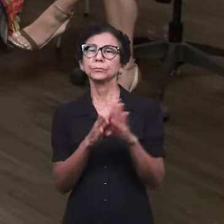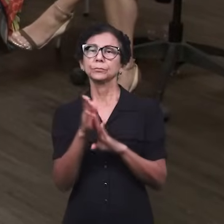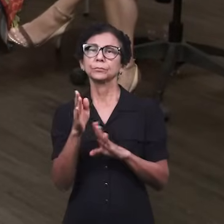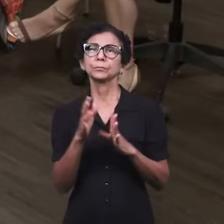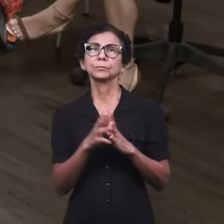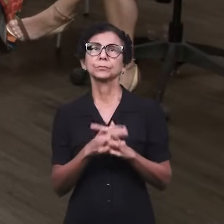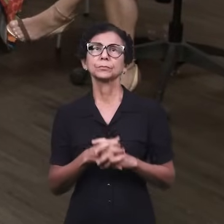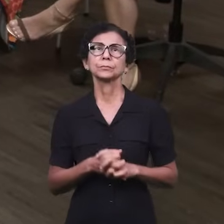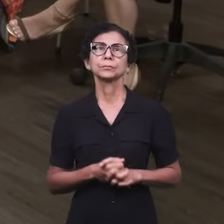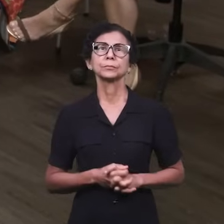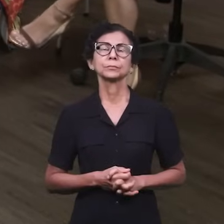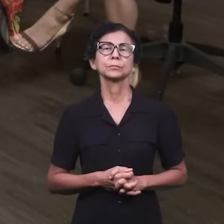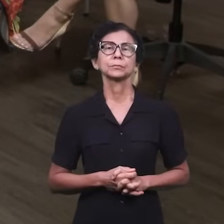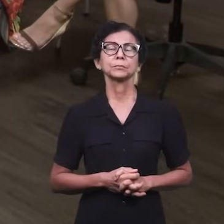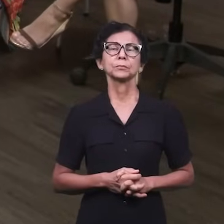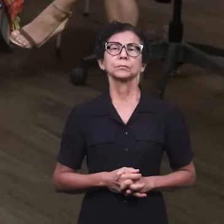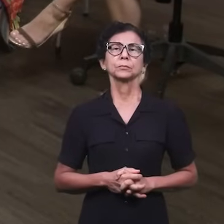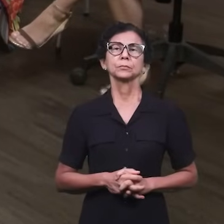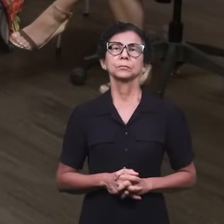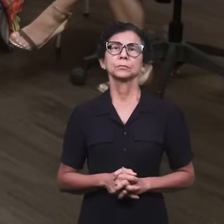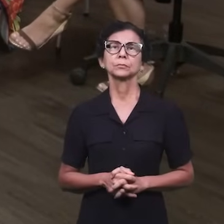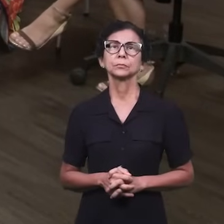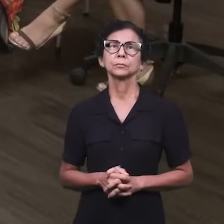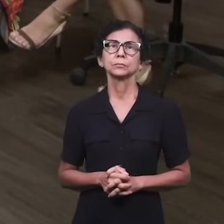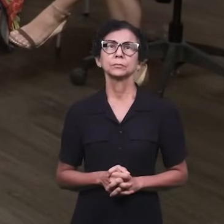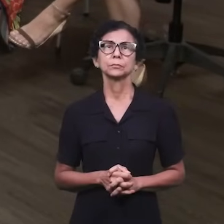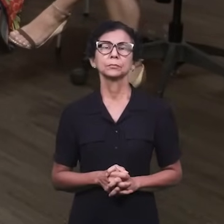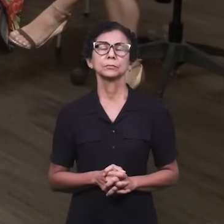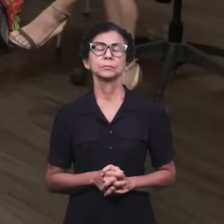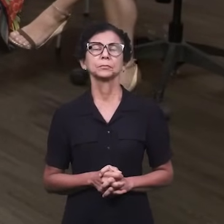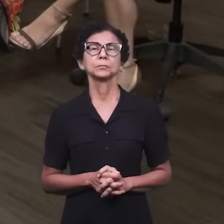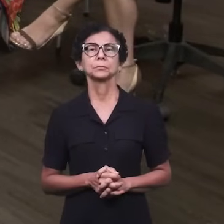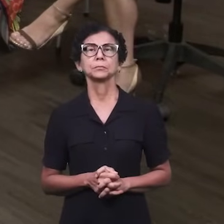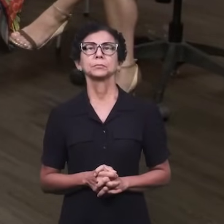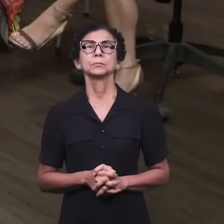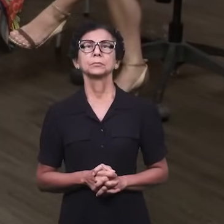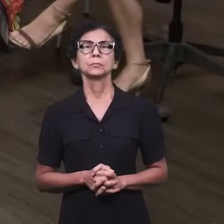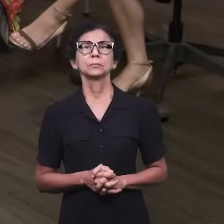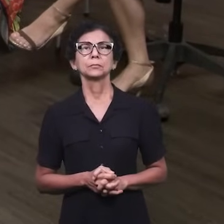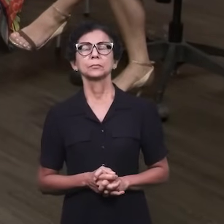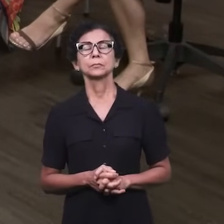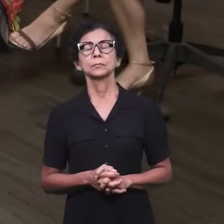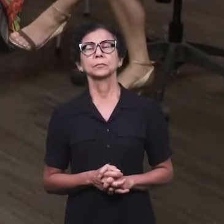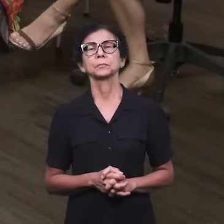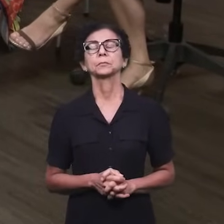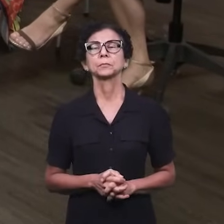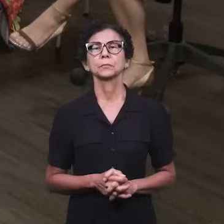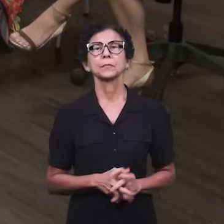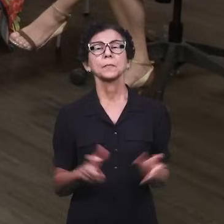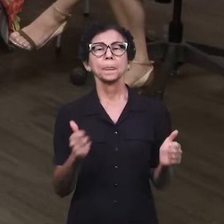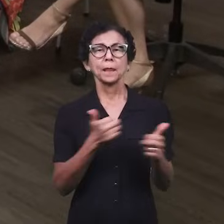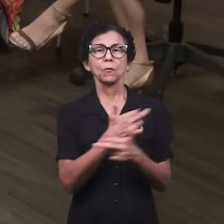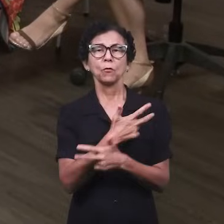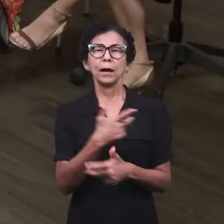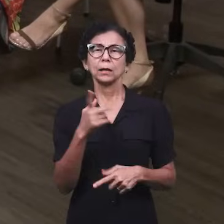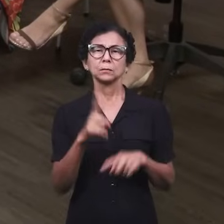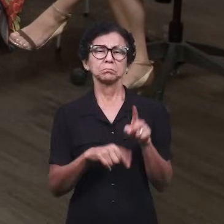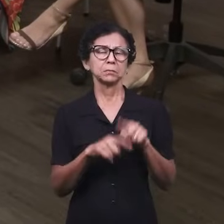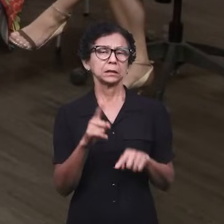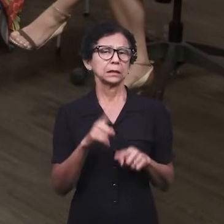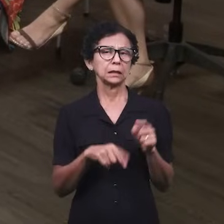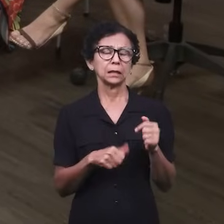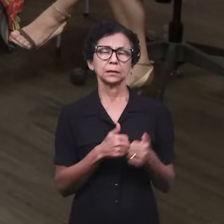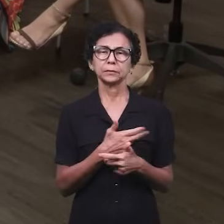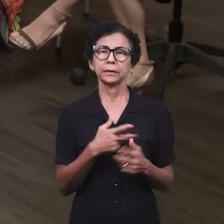verdade amém existe materiais e materiais né materiais e materiais aliás em tudo né Adriano em tudo na vida eu desde jovem eu